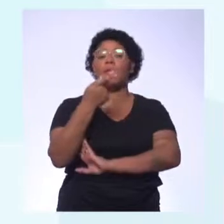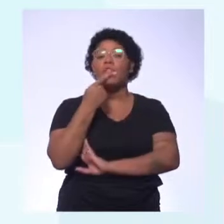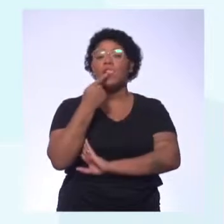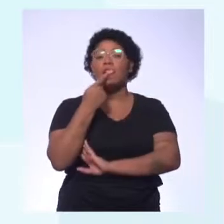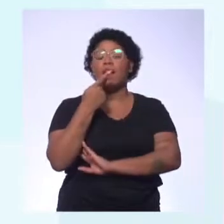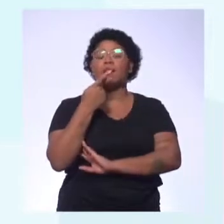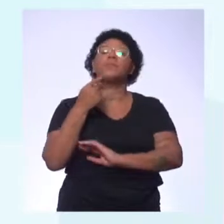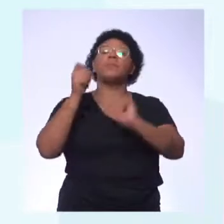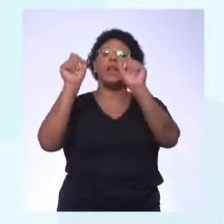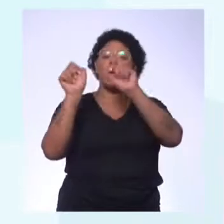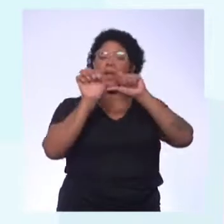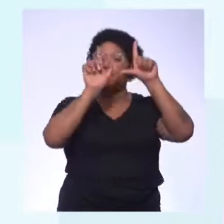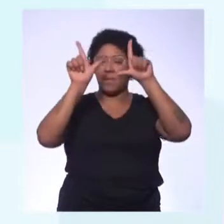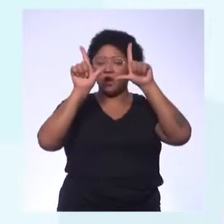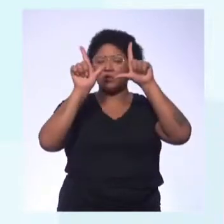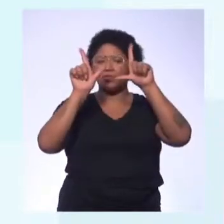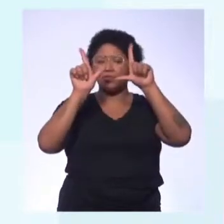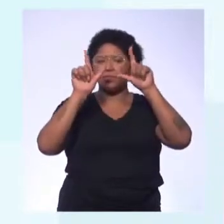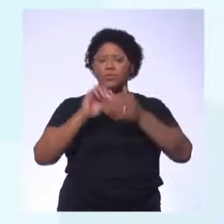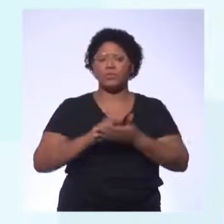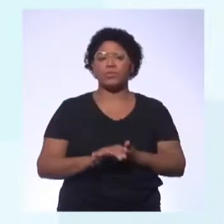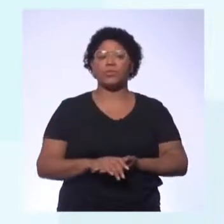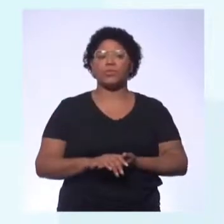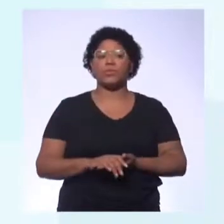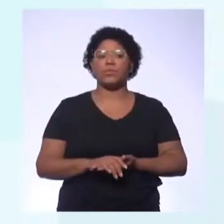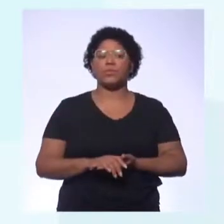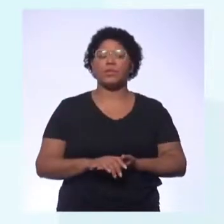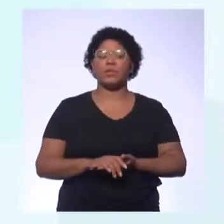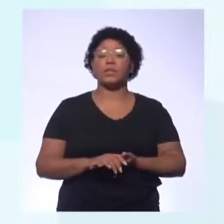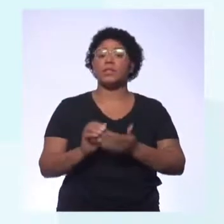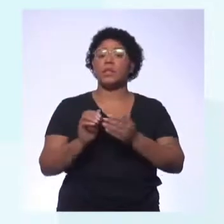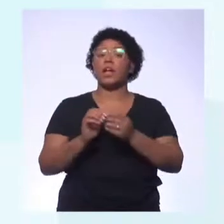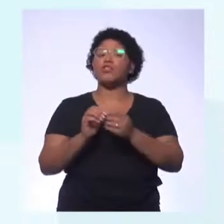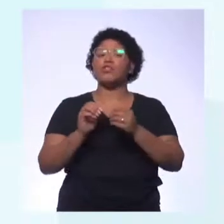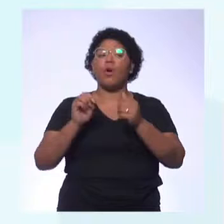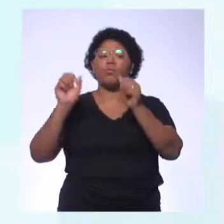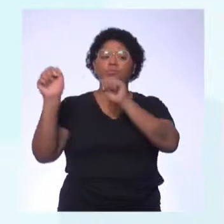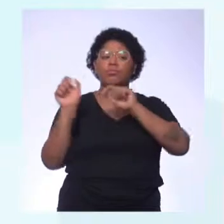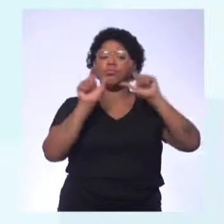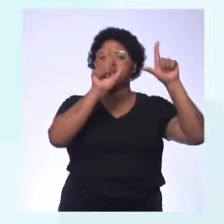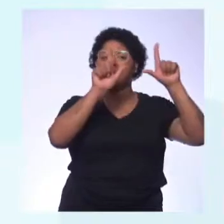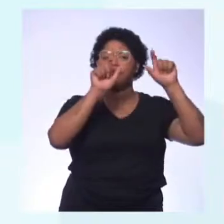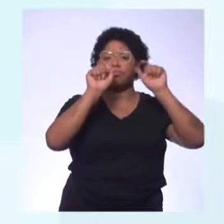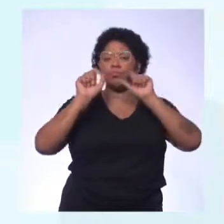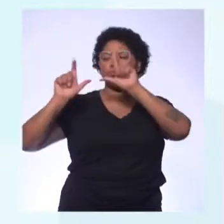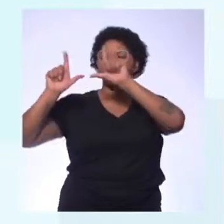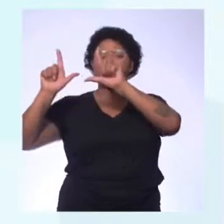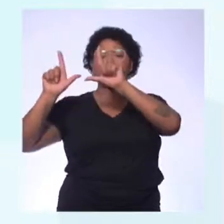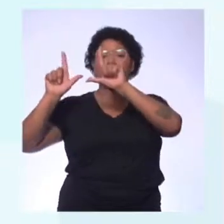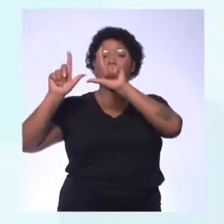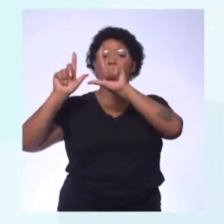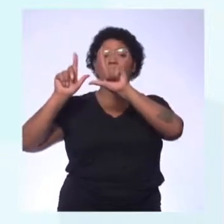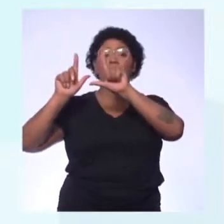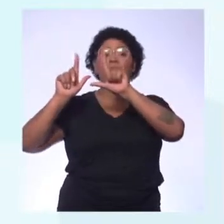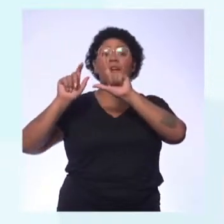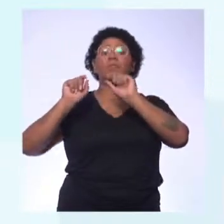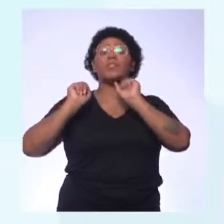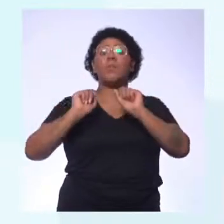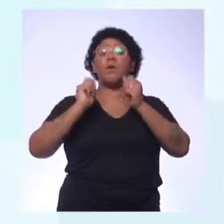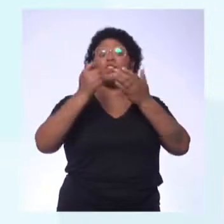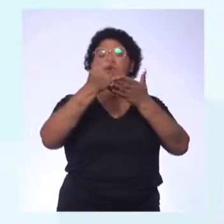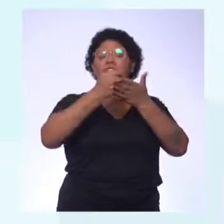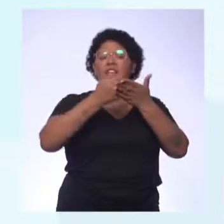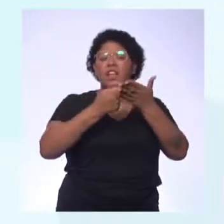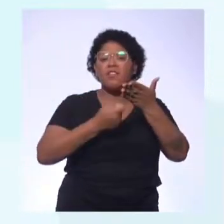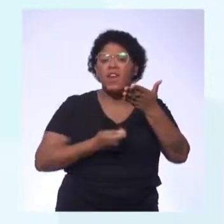vocês pensem o seguinte, essas duas imagens elas estão uma ao lado da outra, e vocês vão falar o seguinte, descrever as